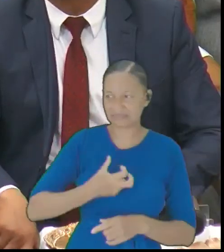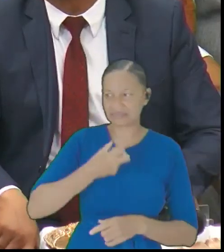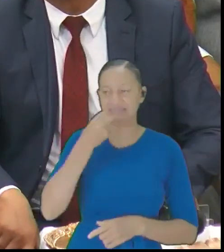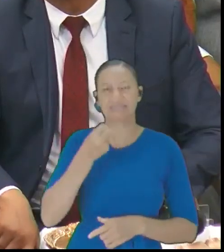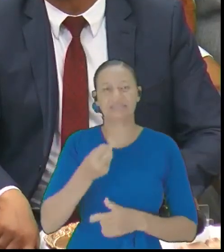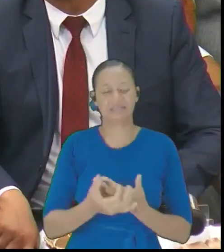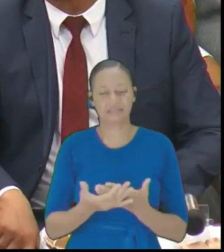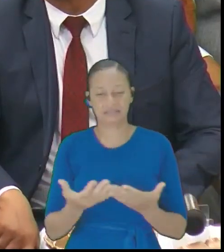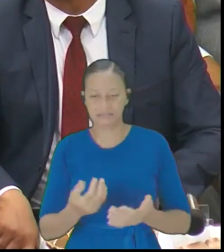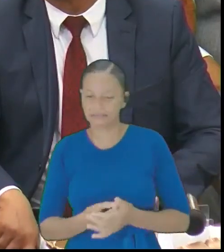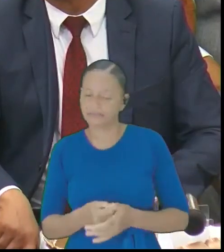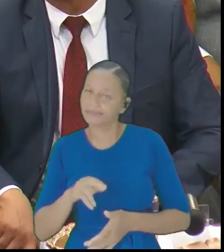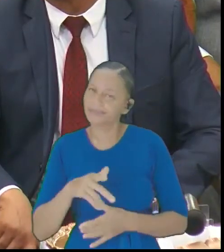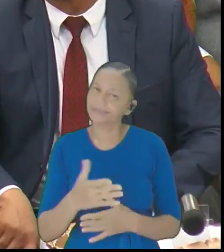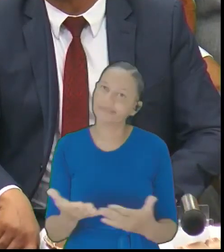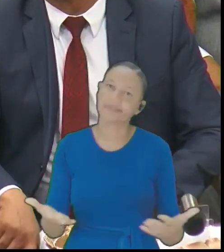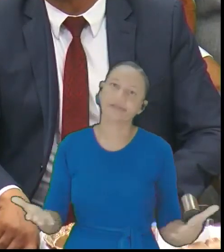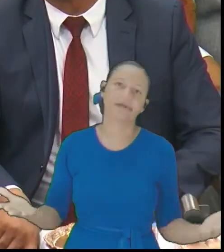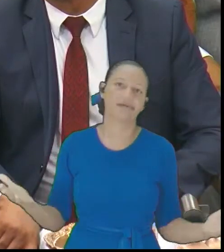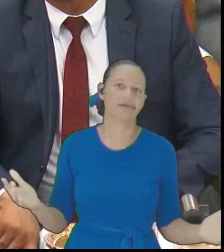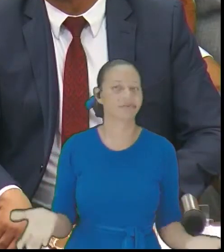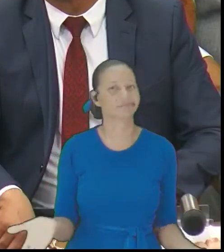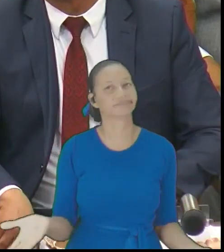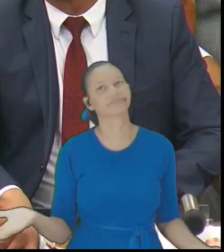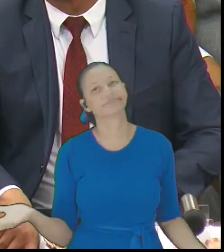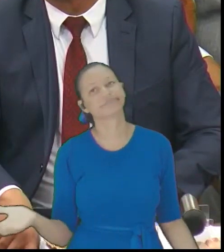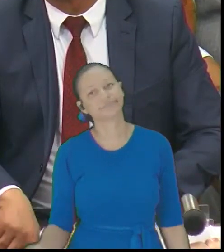meus irmãos, convenhamos,